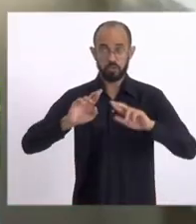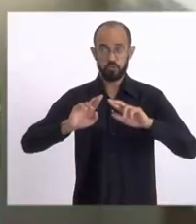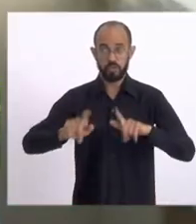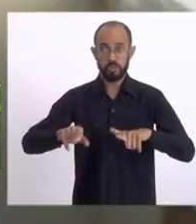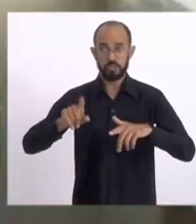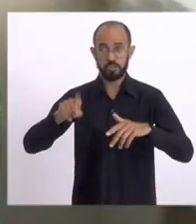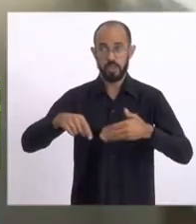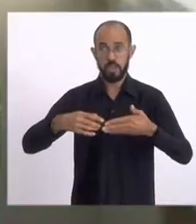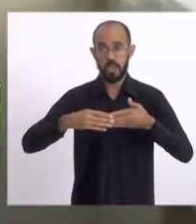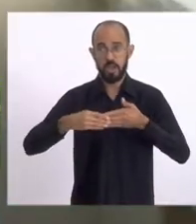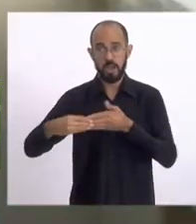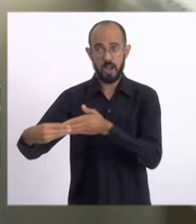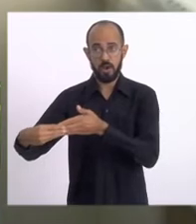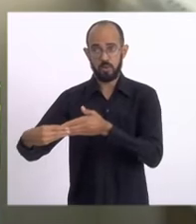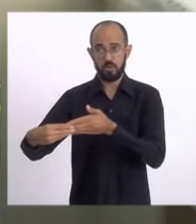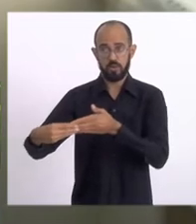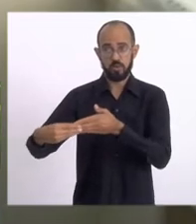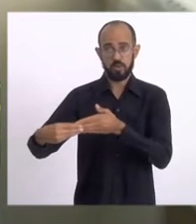carona solidária.